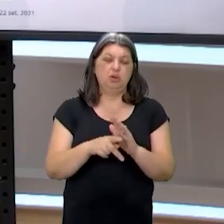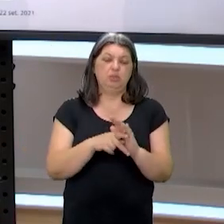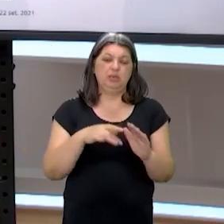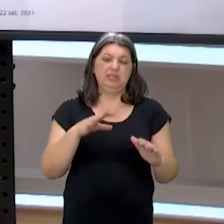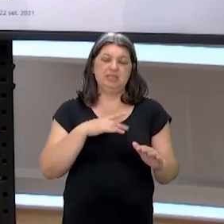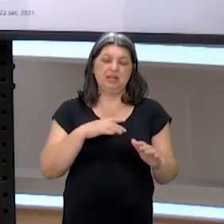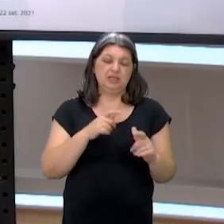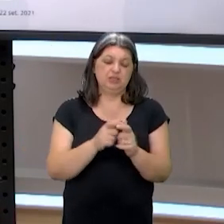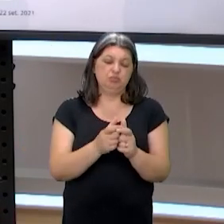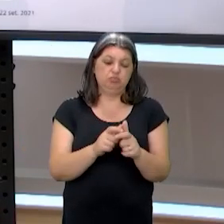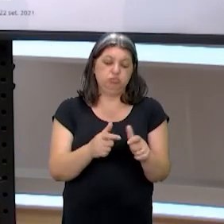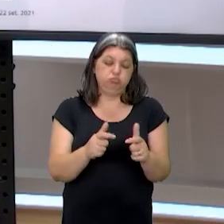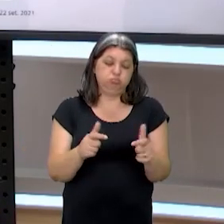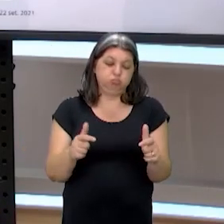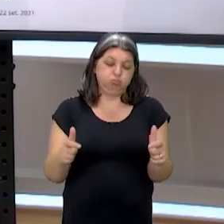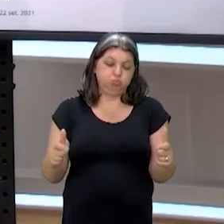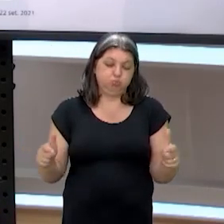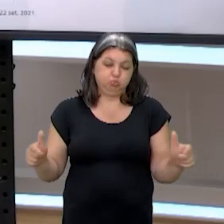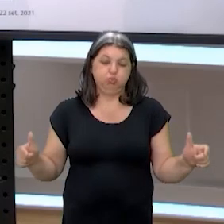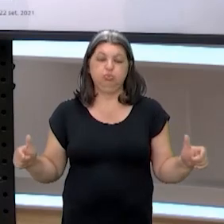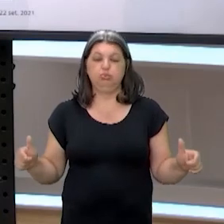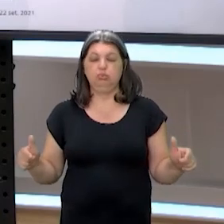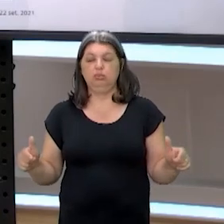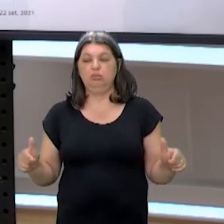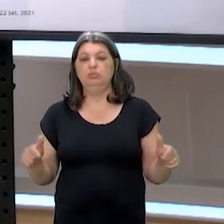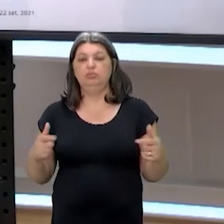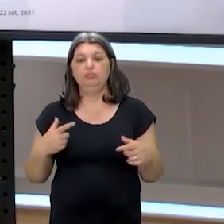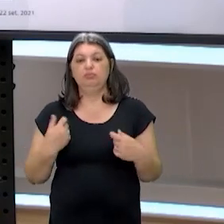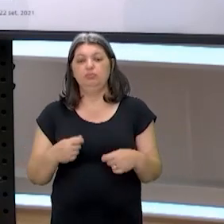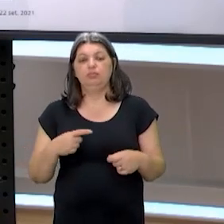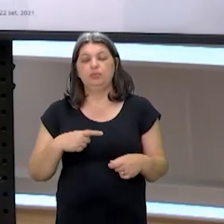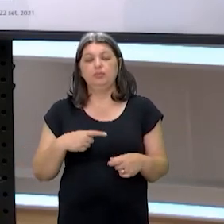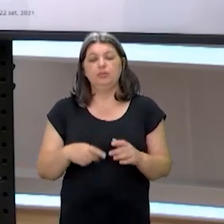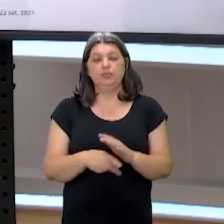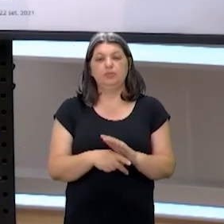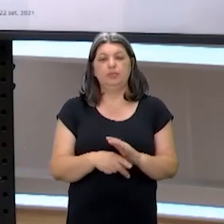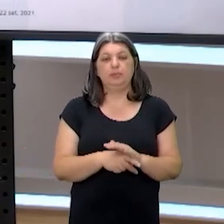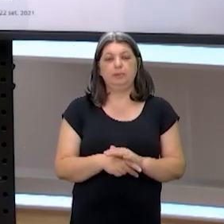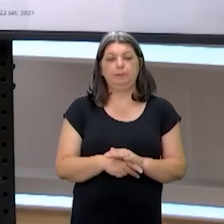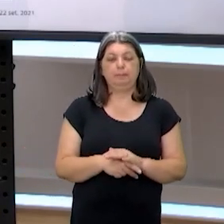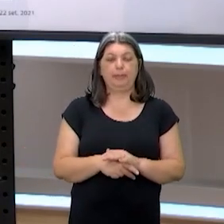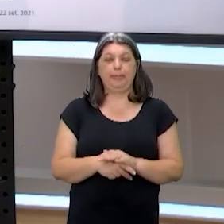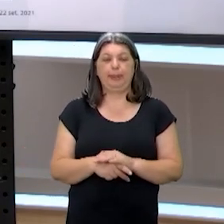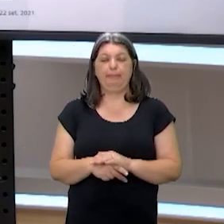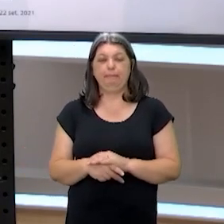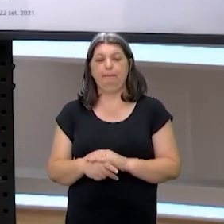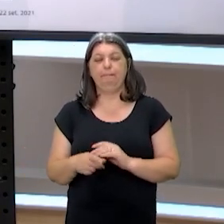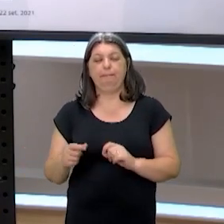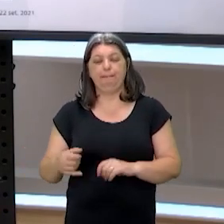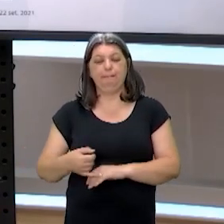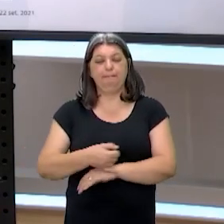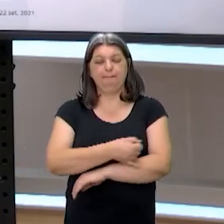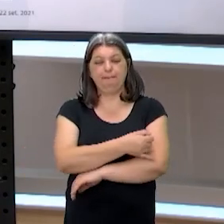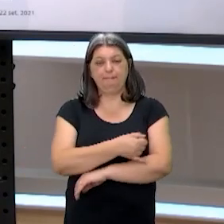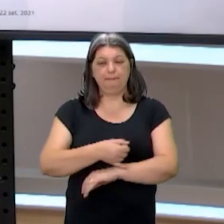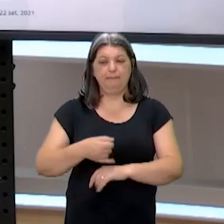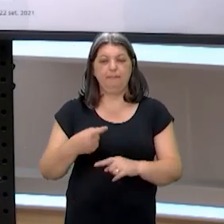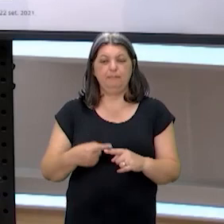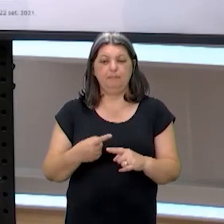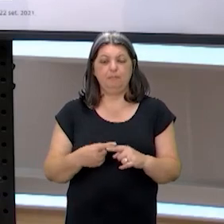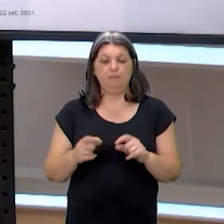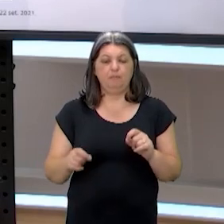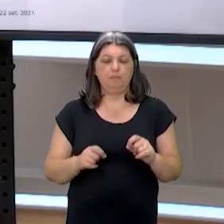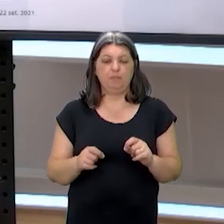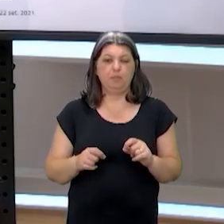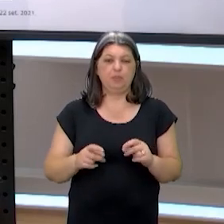a infraestrutura necessária para o trabalho, e o trabalhador, por uma questão de custo,